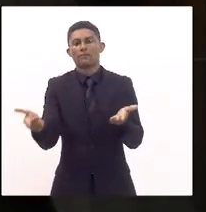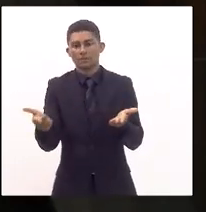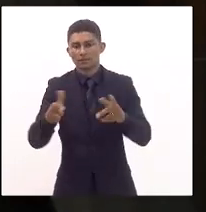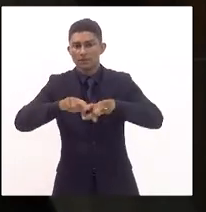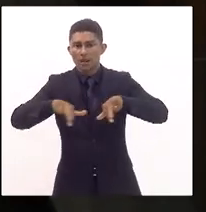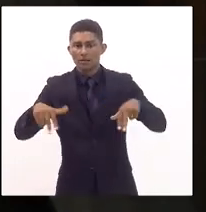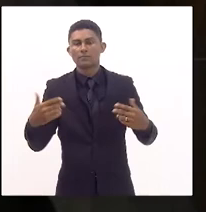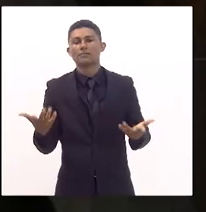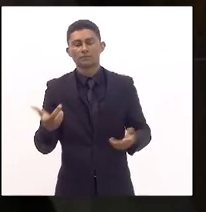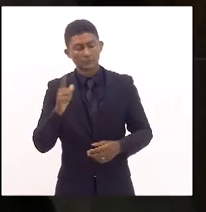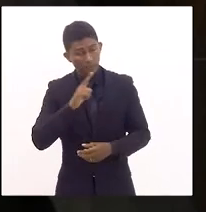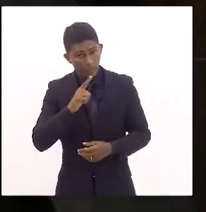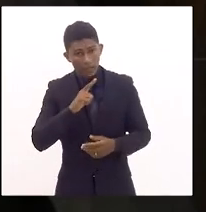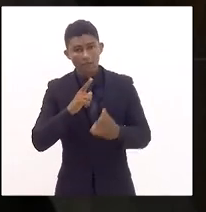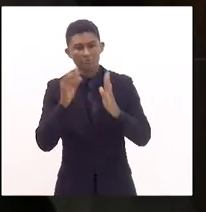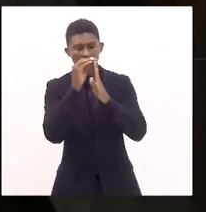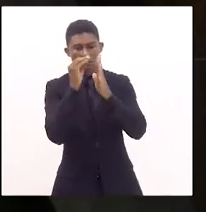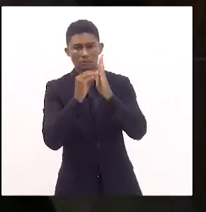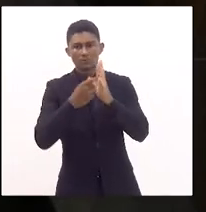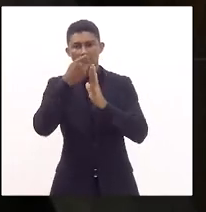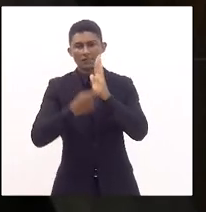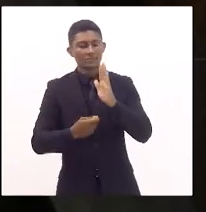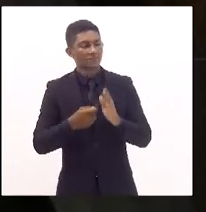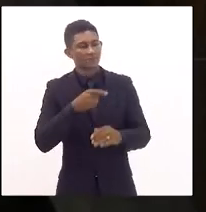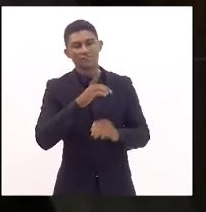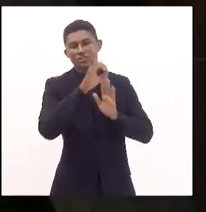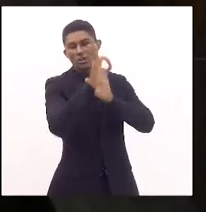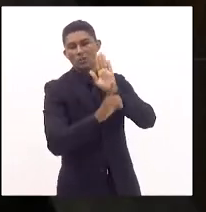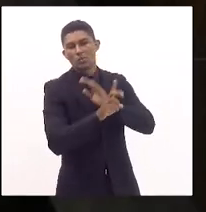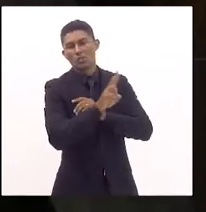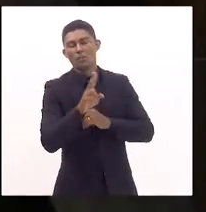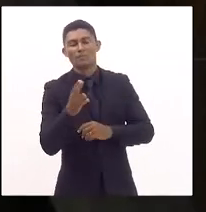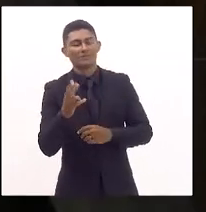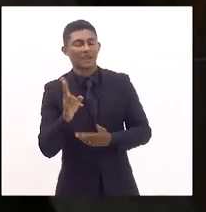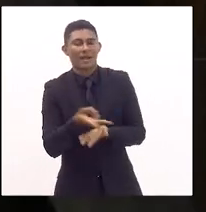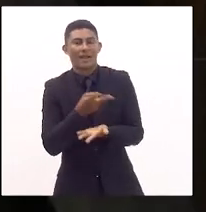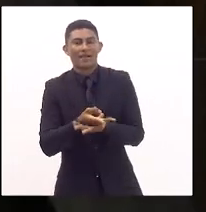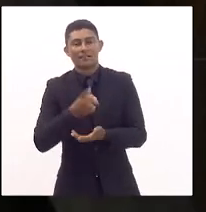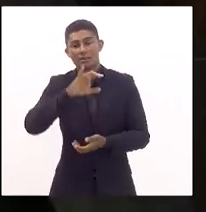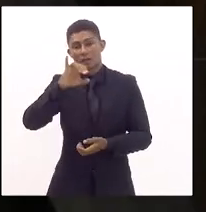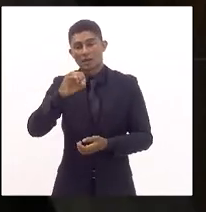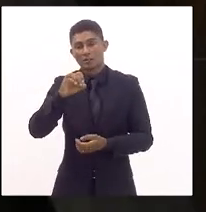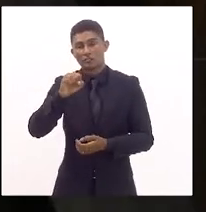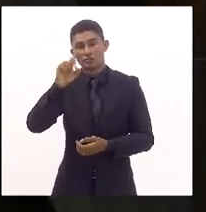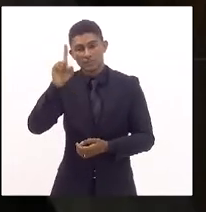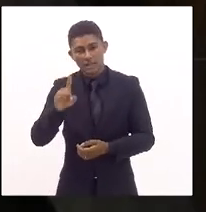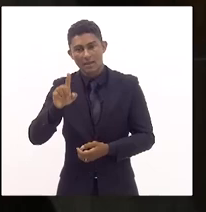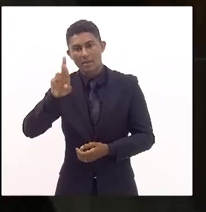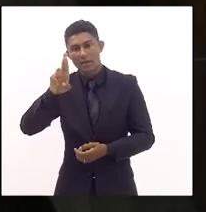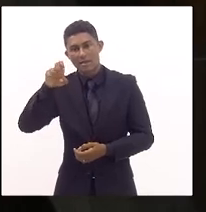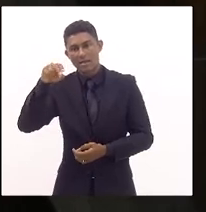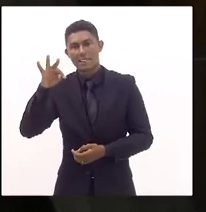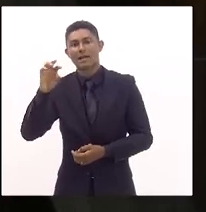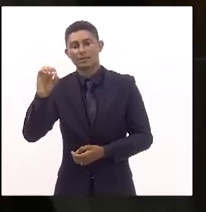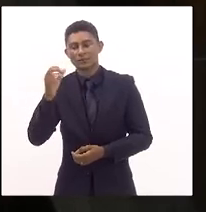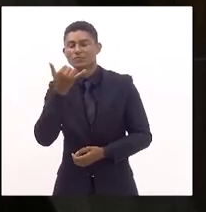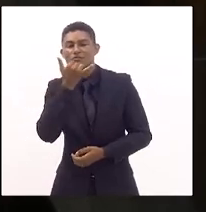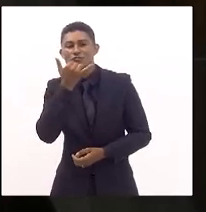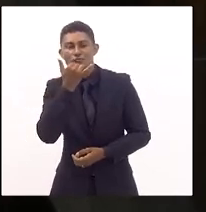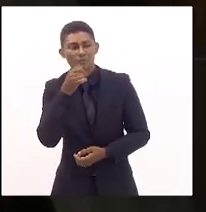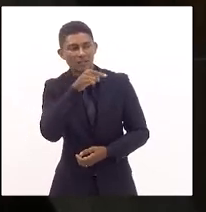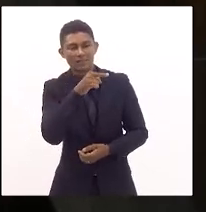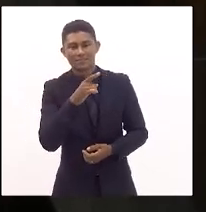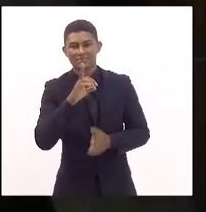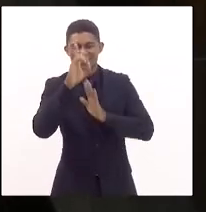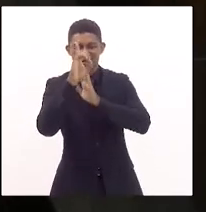especializadas. Eu errei o nome do diretor, é José Renato. Quero aqui fazer a correção, atual diretor José Renato, correção que quero fazer, atual diretor do IA